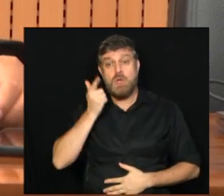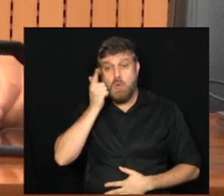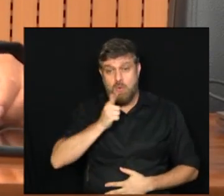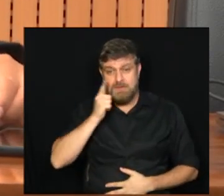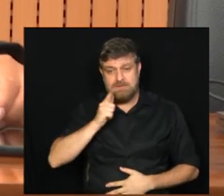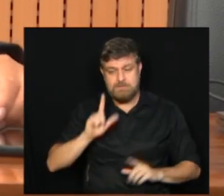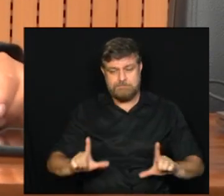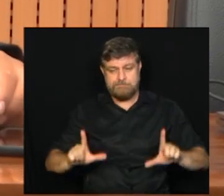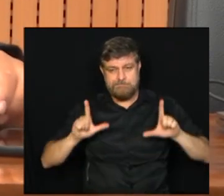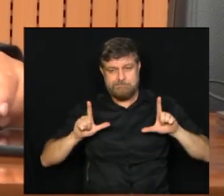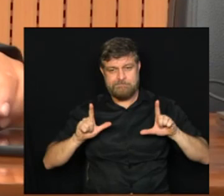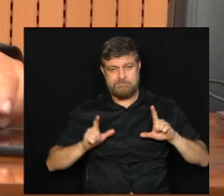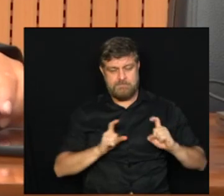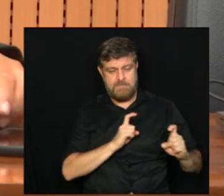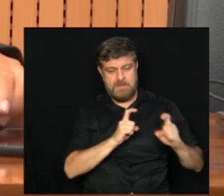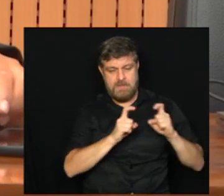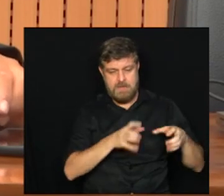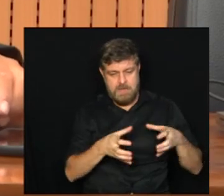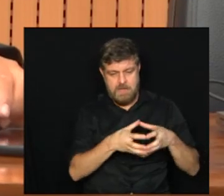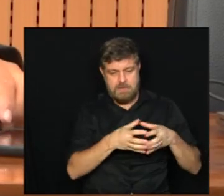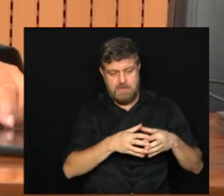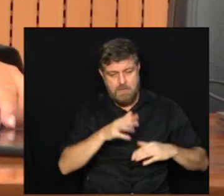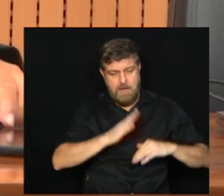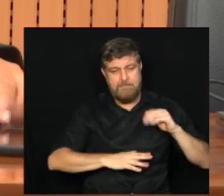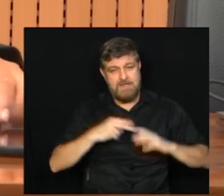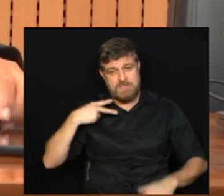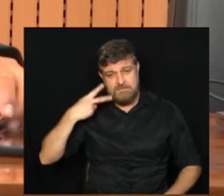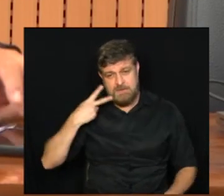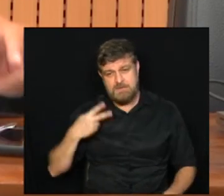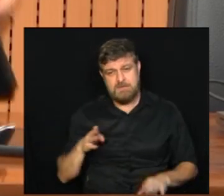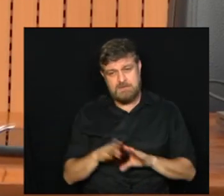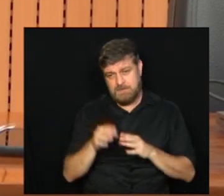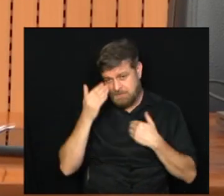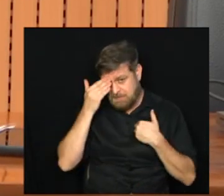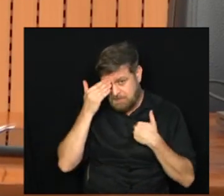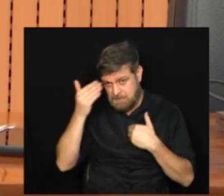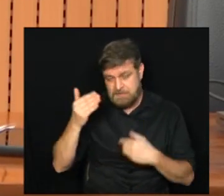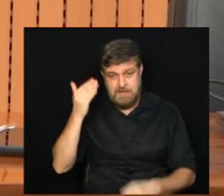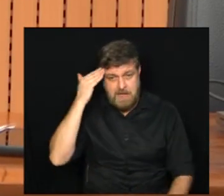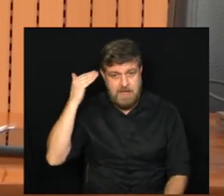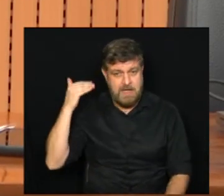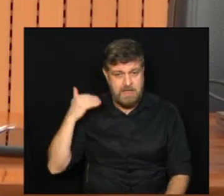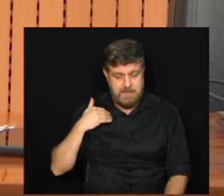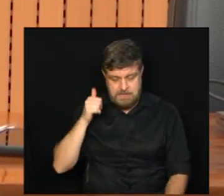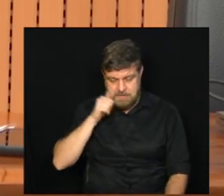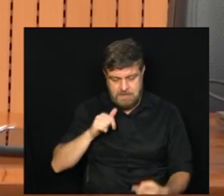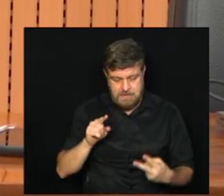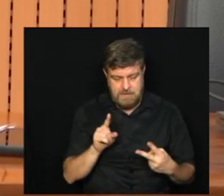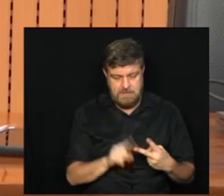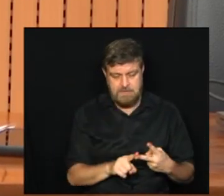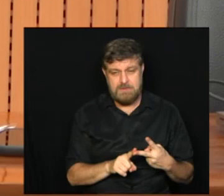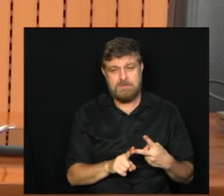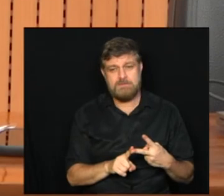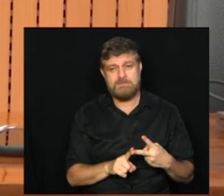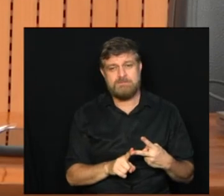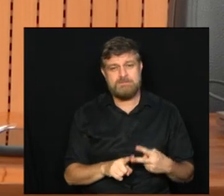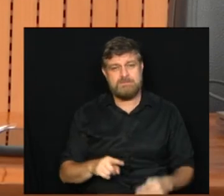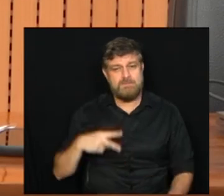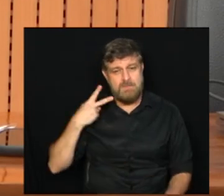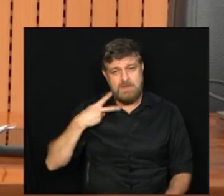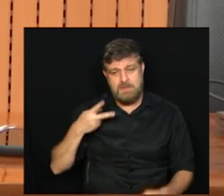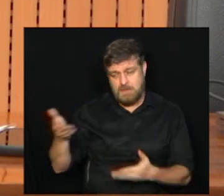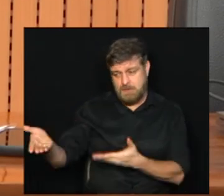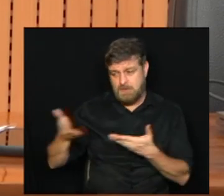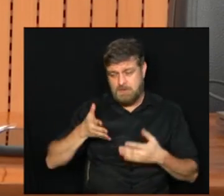possa exercer aqui as nossas funções. Agradeço aos vereadores, a vereadora Débora Palermo, e aos nossos convidados,